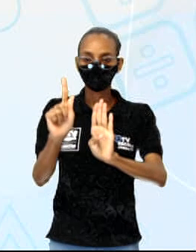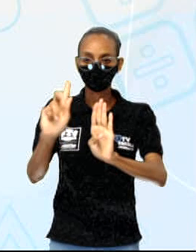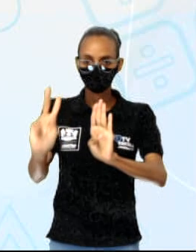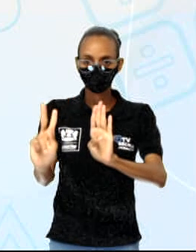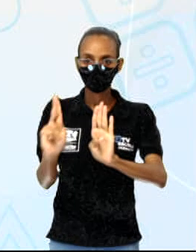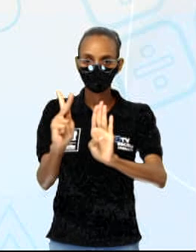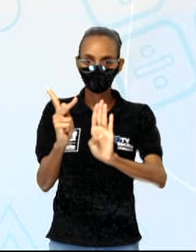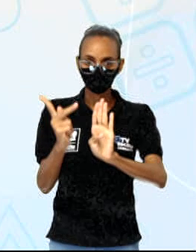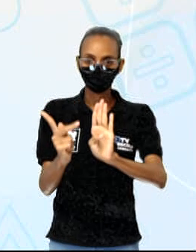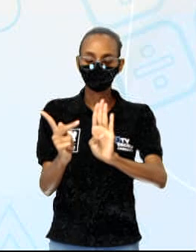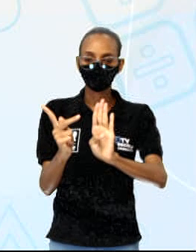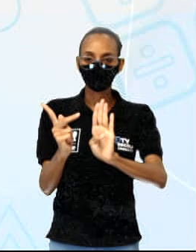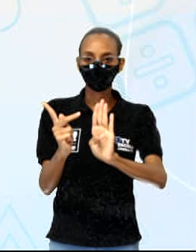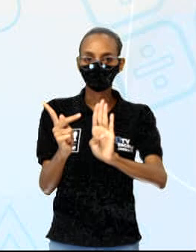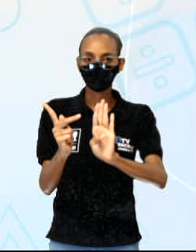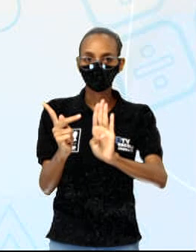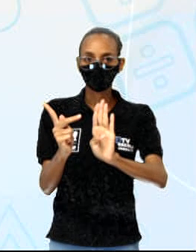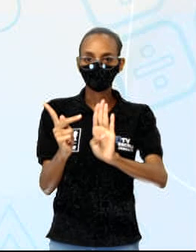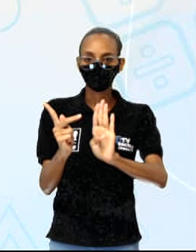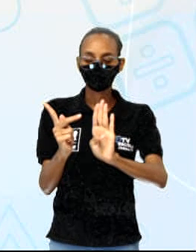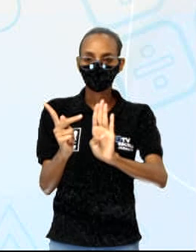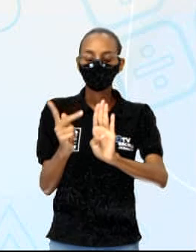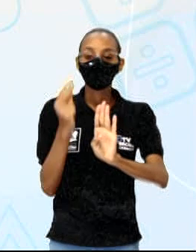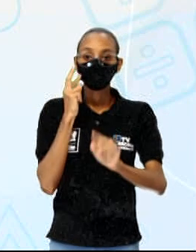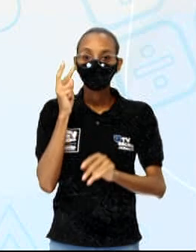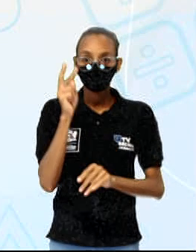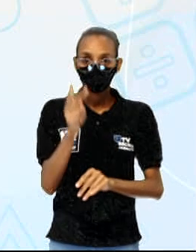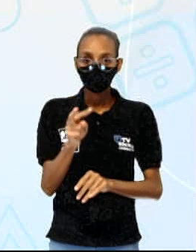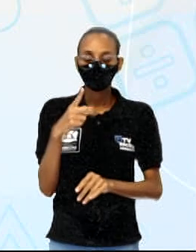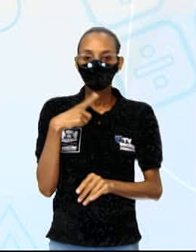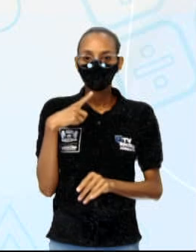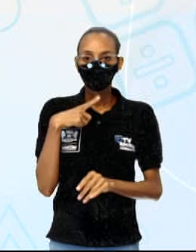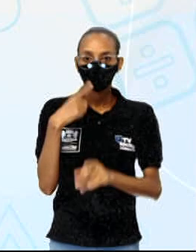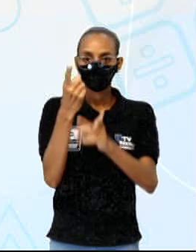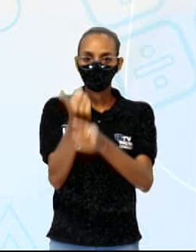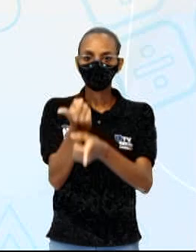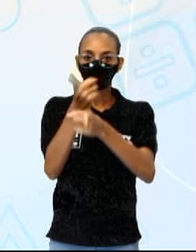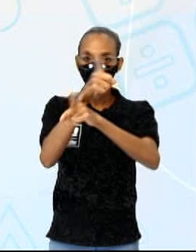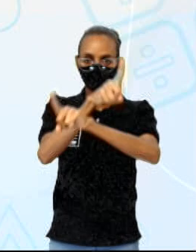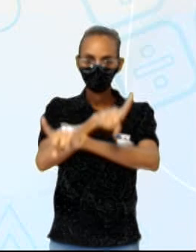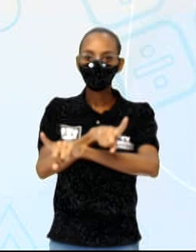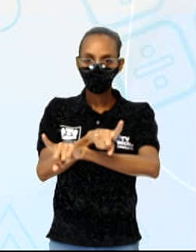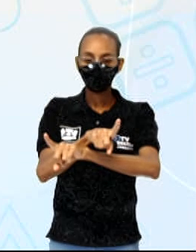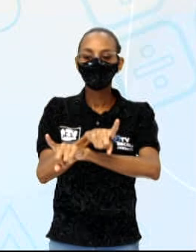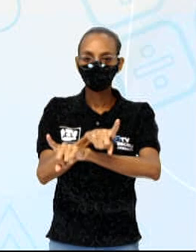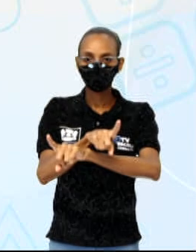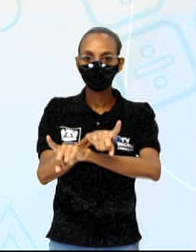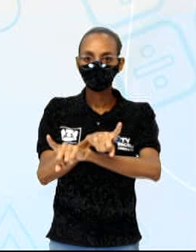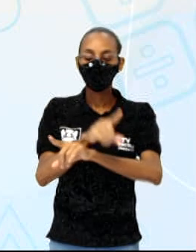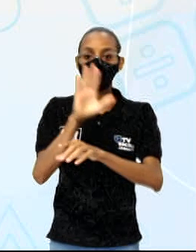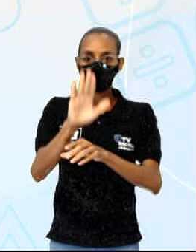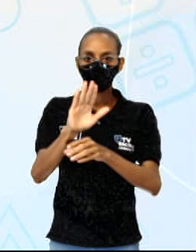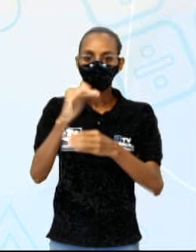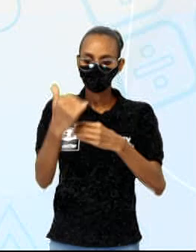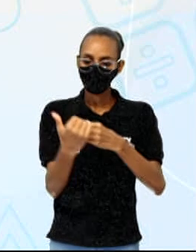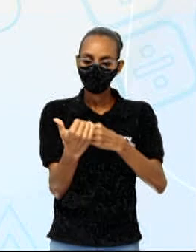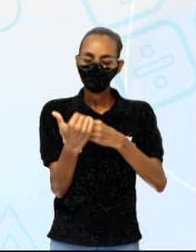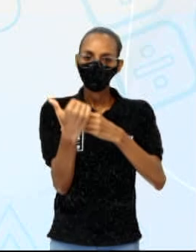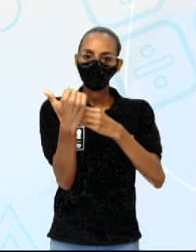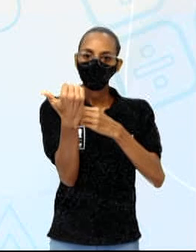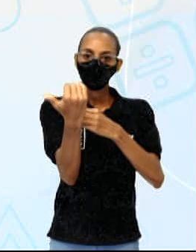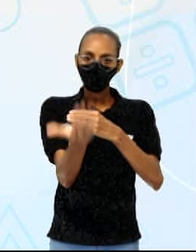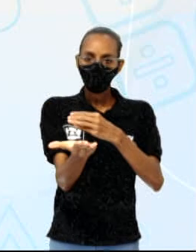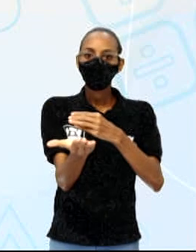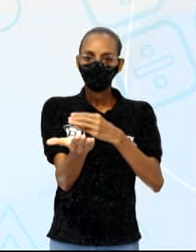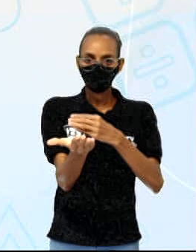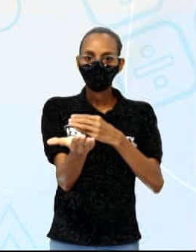e H. Vejam que eles estão em lados contrários, mas na parte de fora aqui, ó, vejam que eu